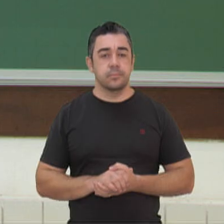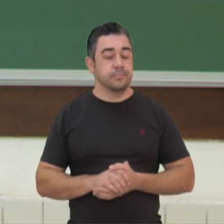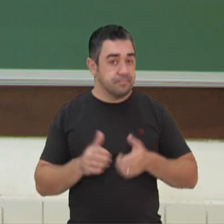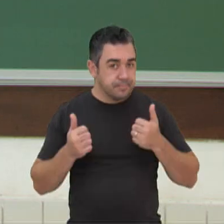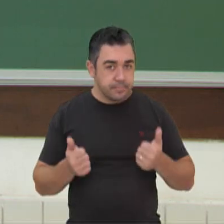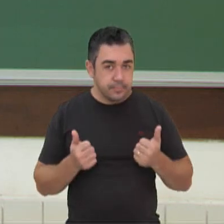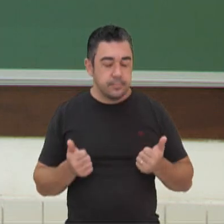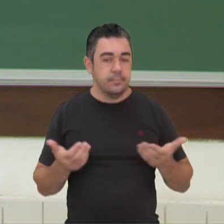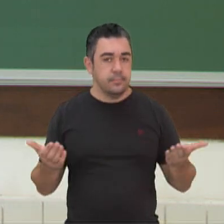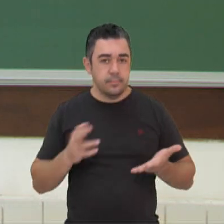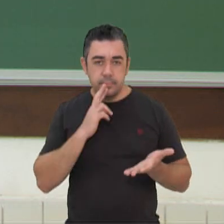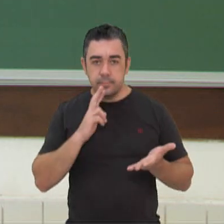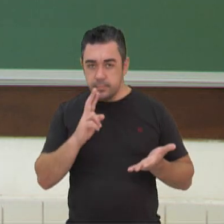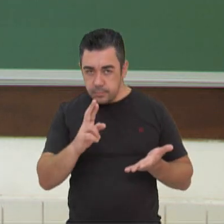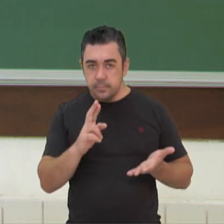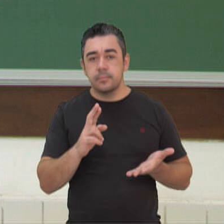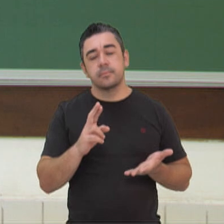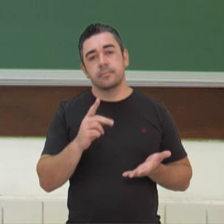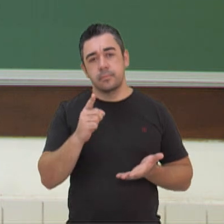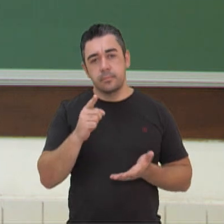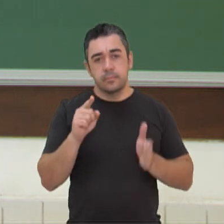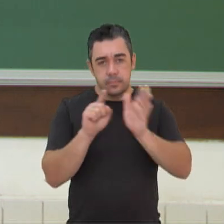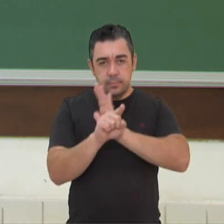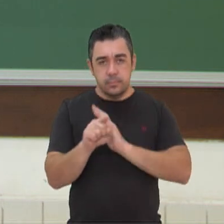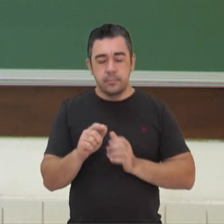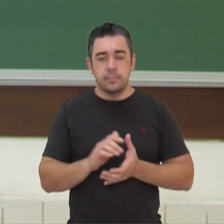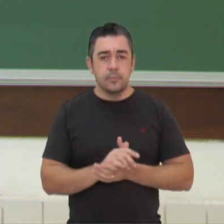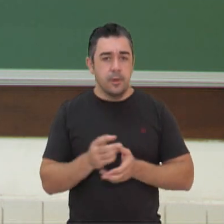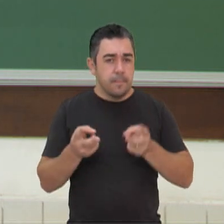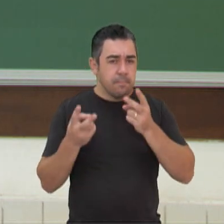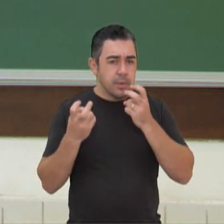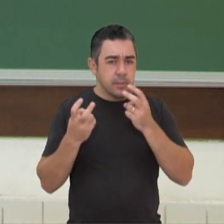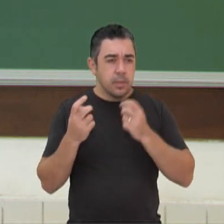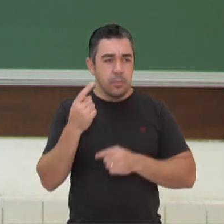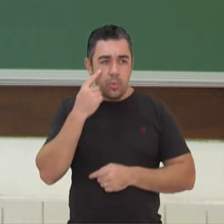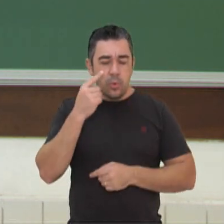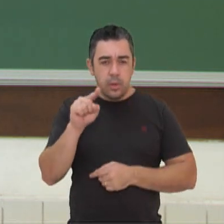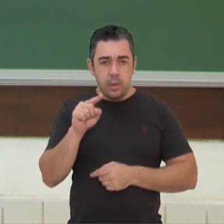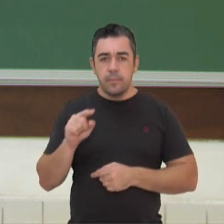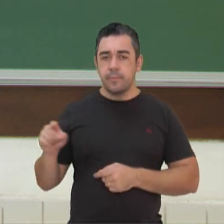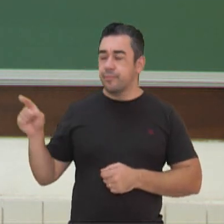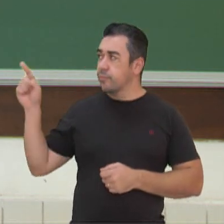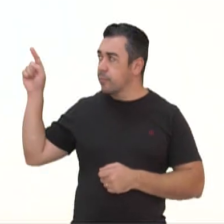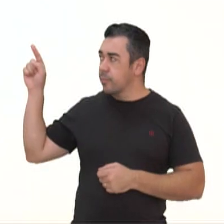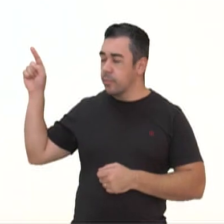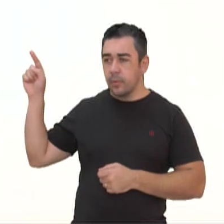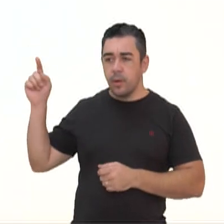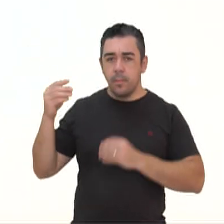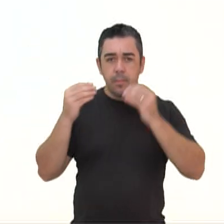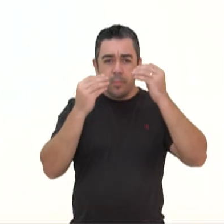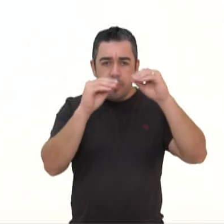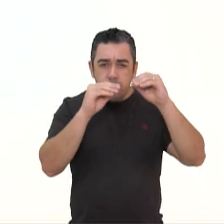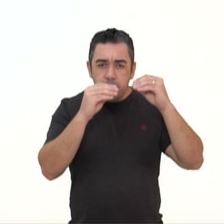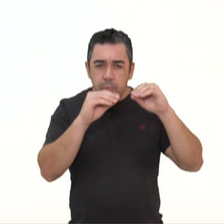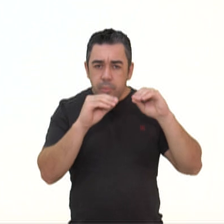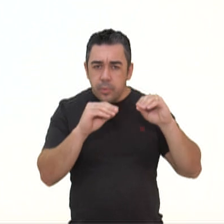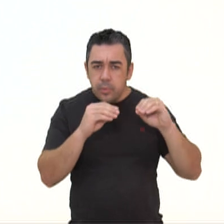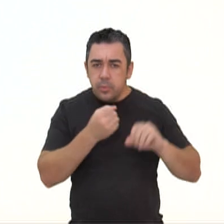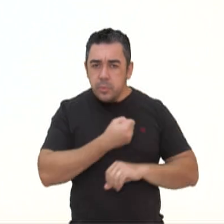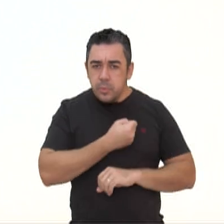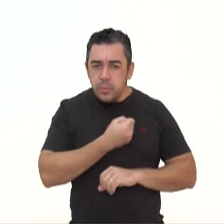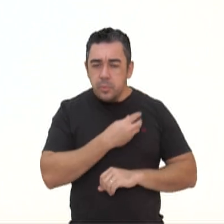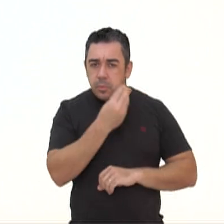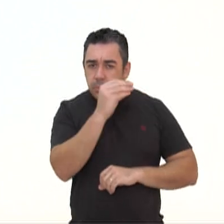Tudo bem, respondendo aqui a questão posta, perceba que a gente faz aqui do lado esquerdo uma tabelinha com os valores